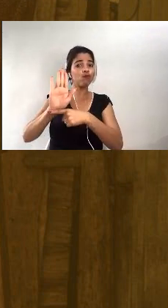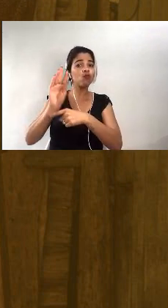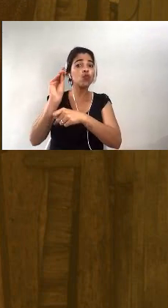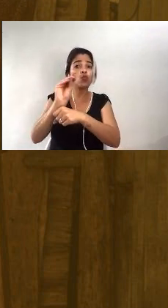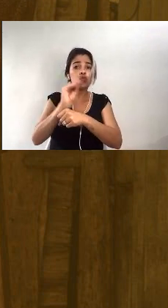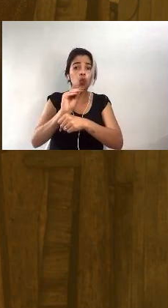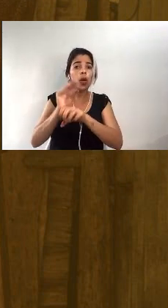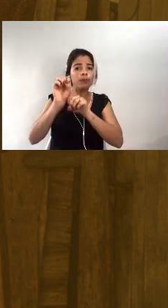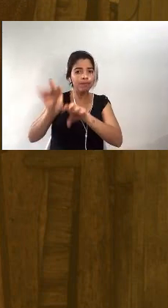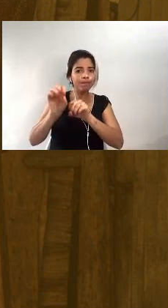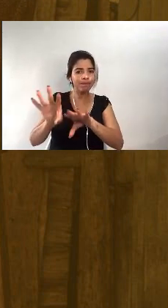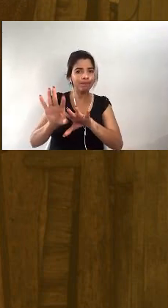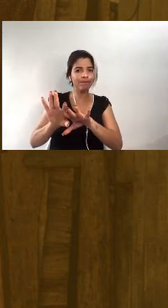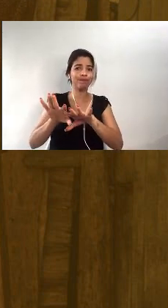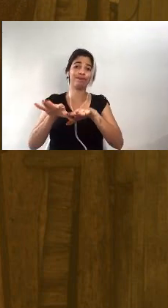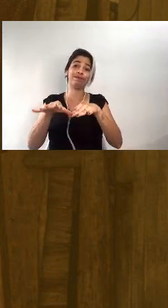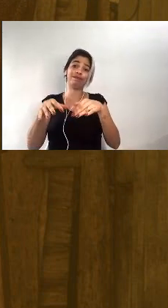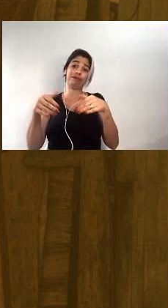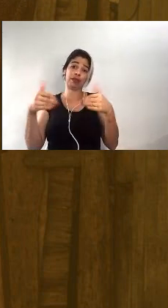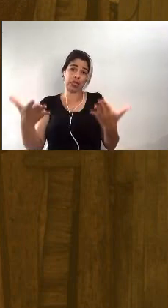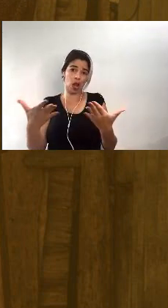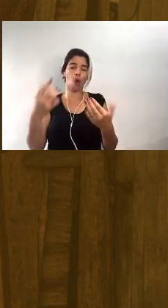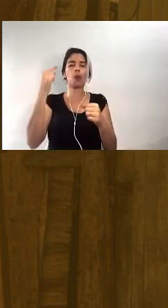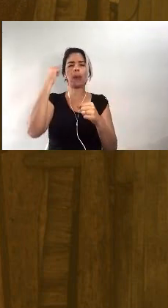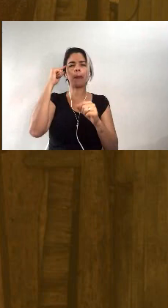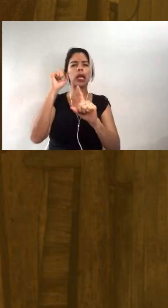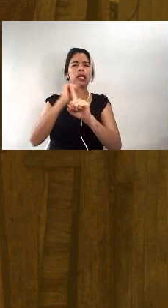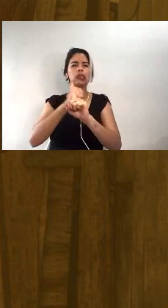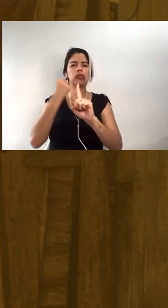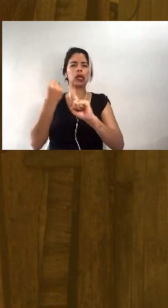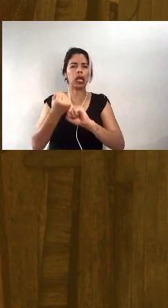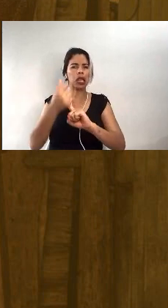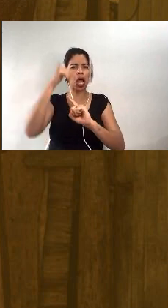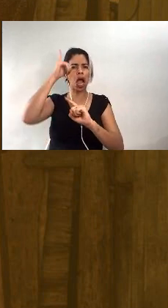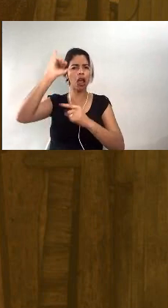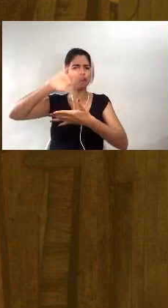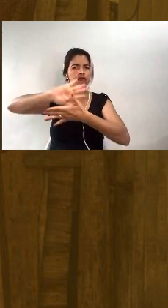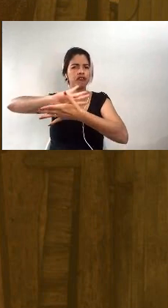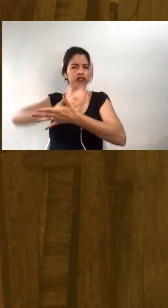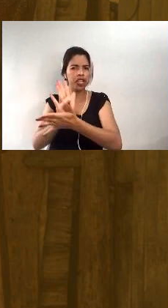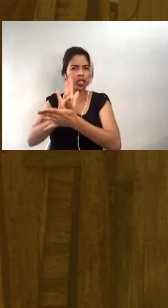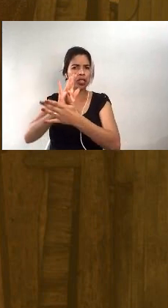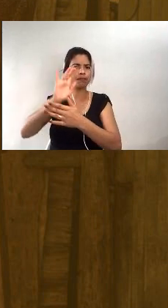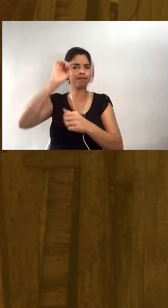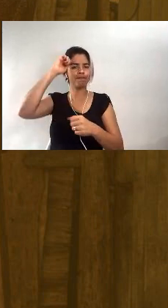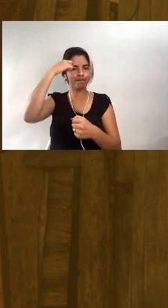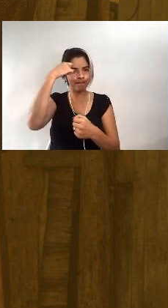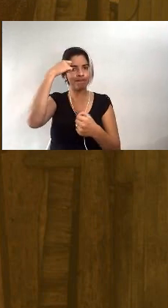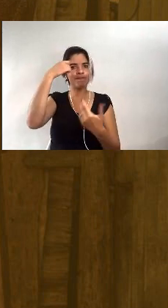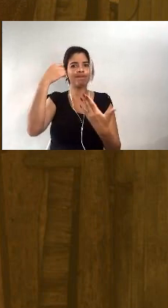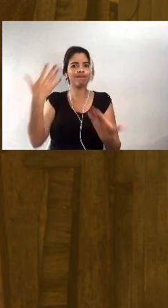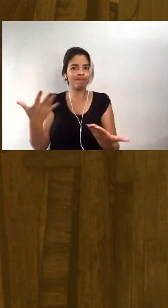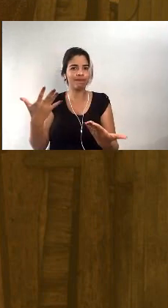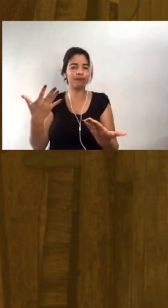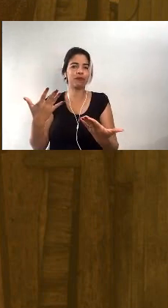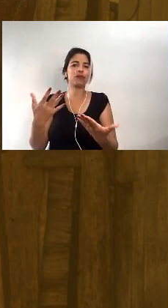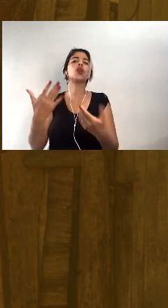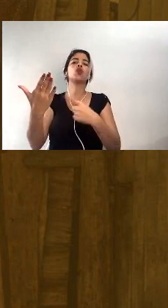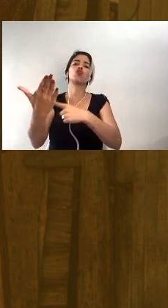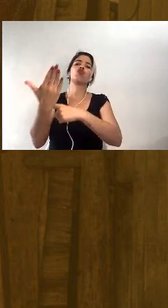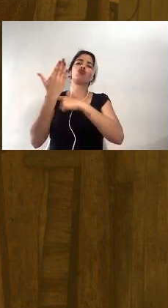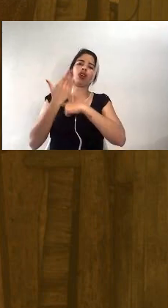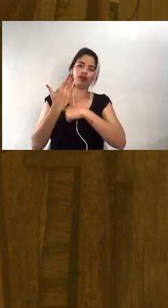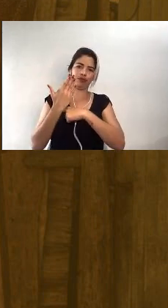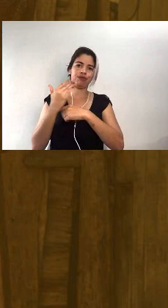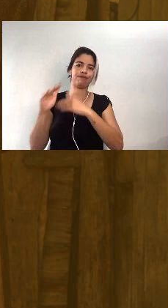quer pensar uma sociedade antirracista, olhe para o movimento negro, porque ele pode nos educar. Então,